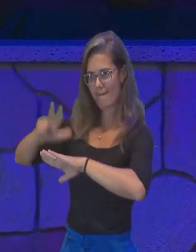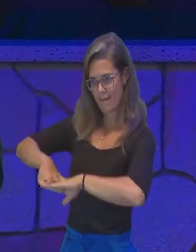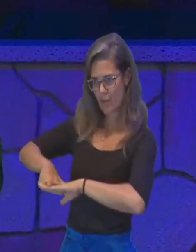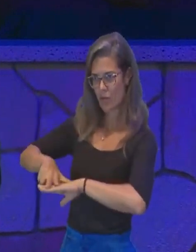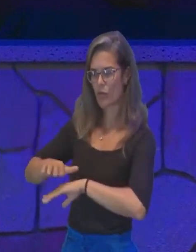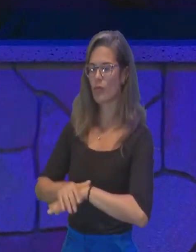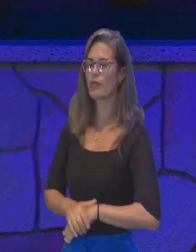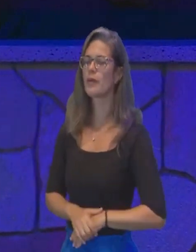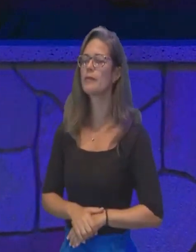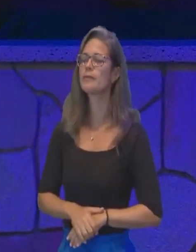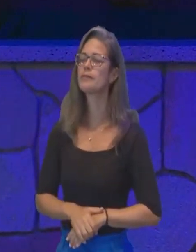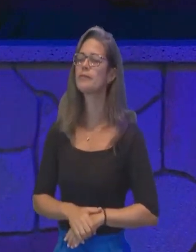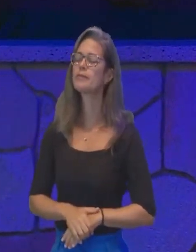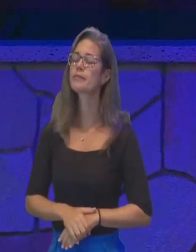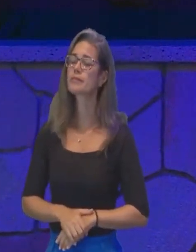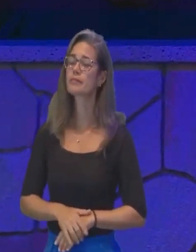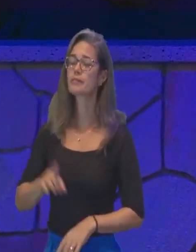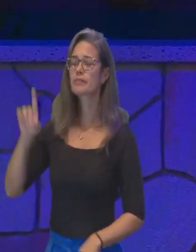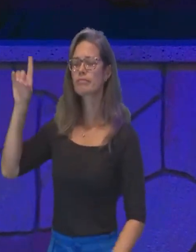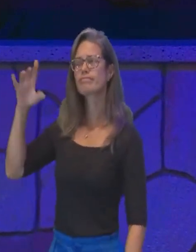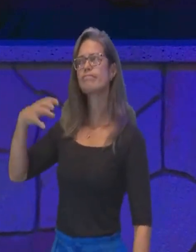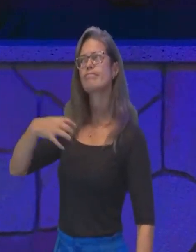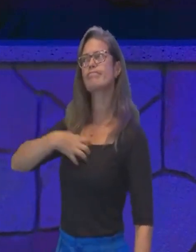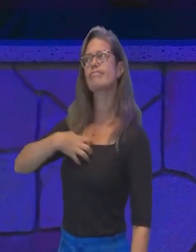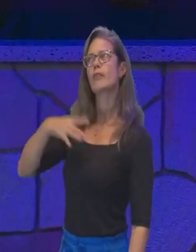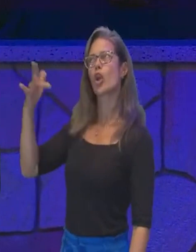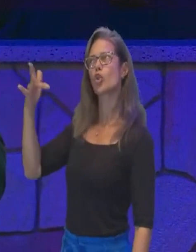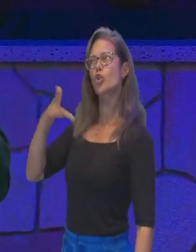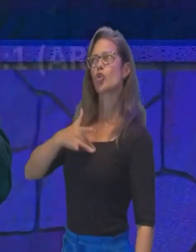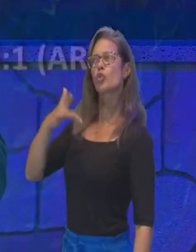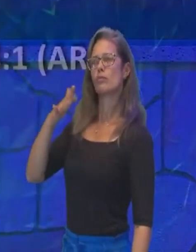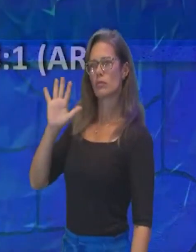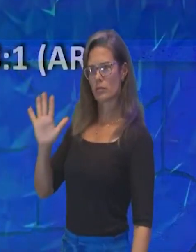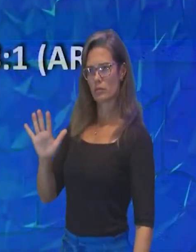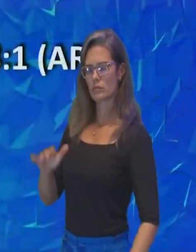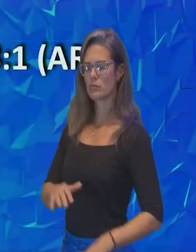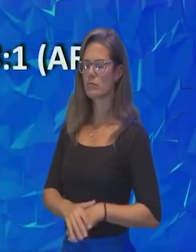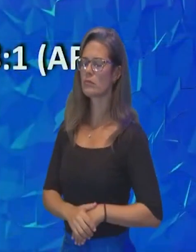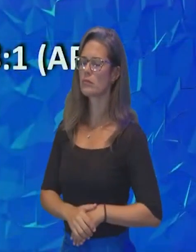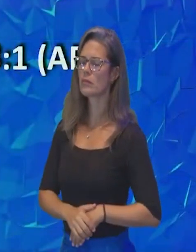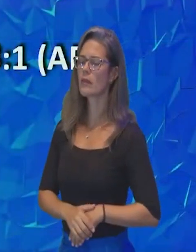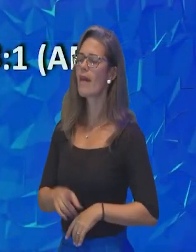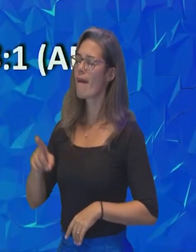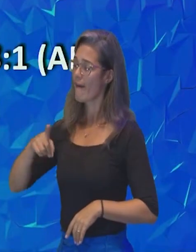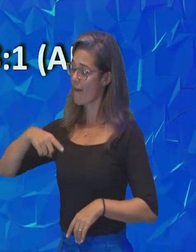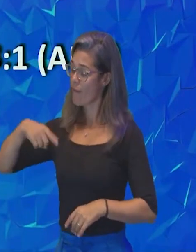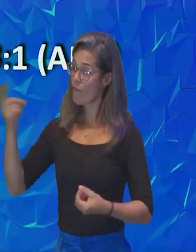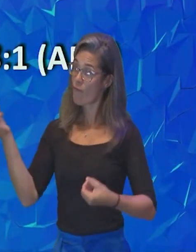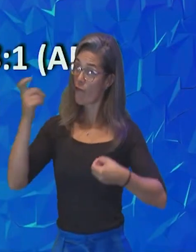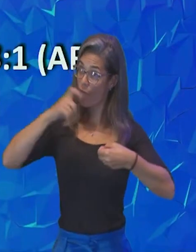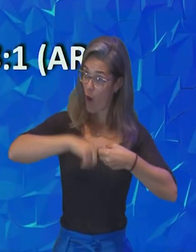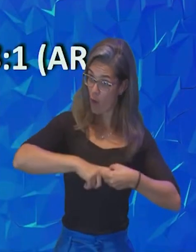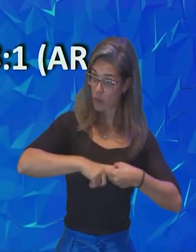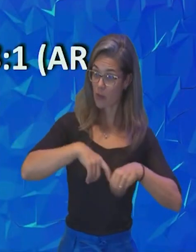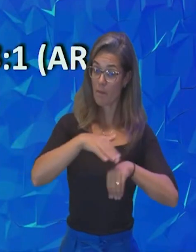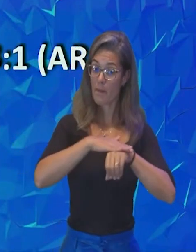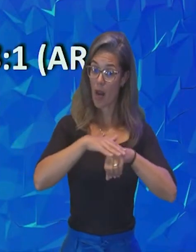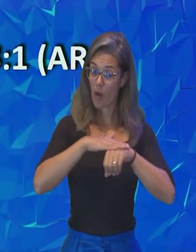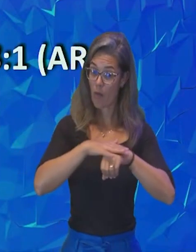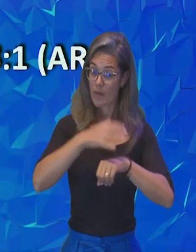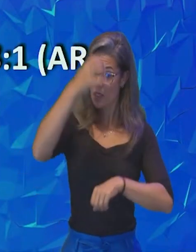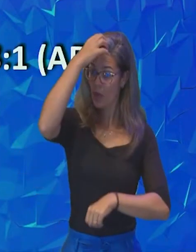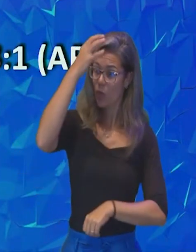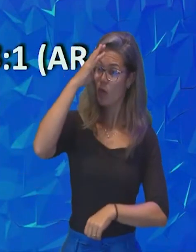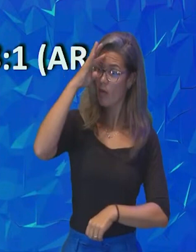dizendo: vai e apresenta-te a Acabe, porque darei chuva sobre a terra. Observem que Elias foi mandado por